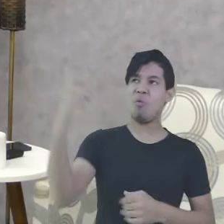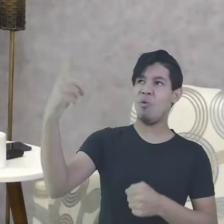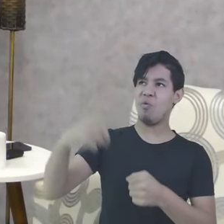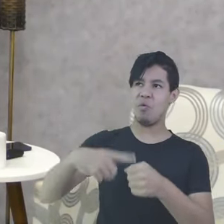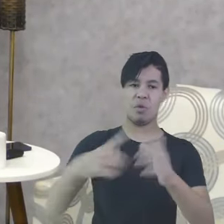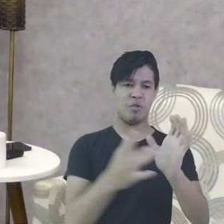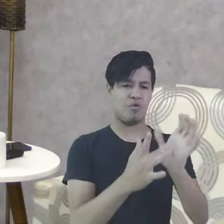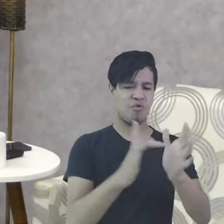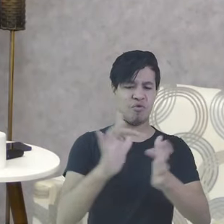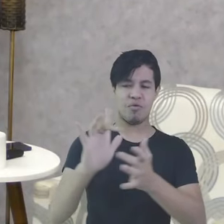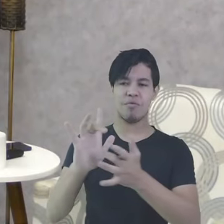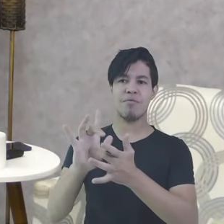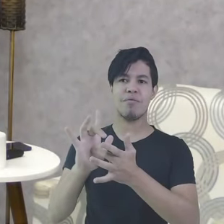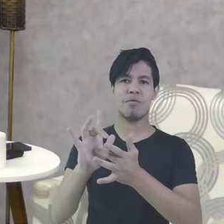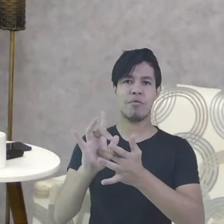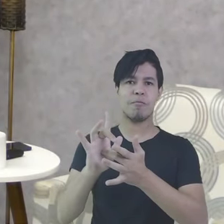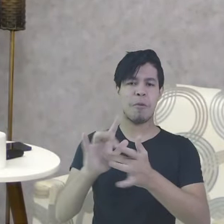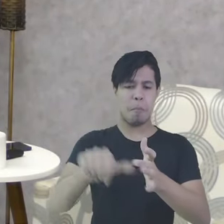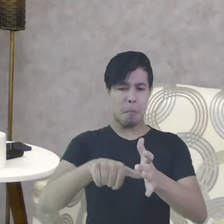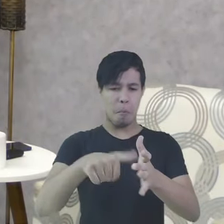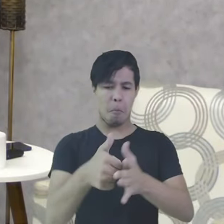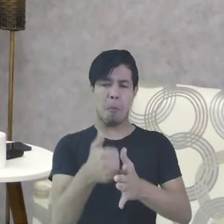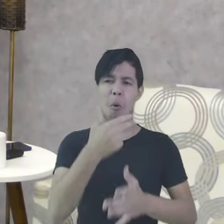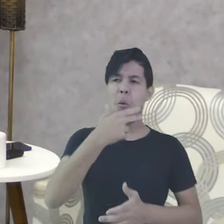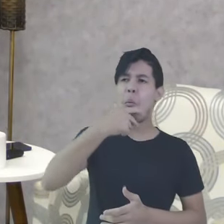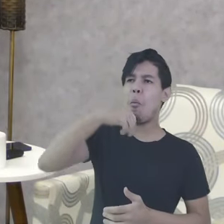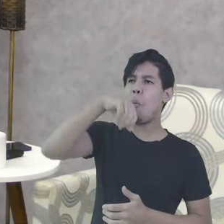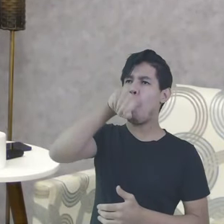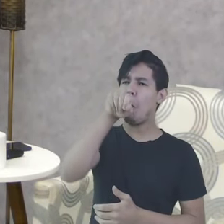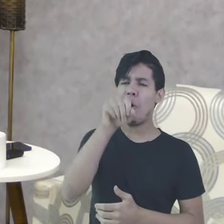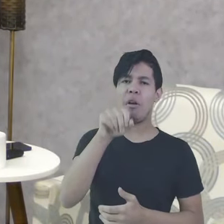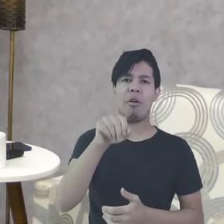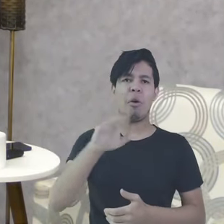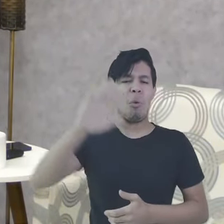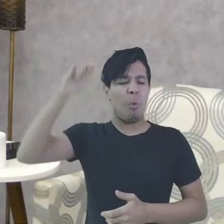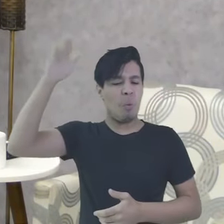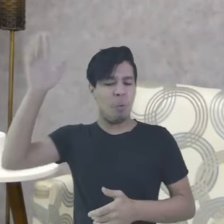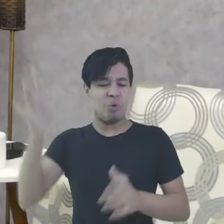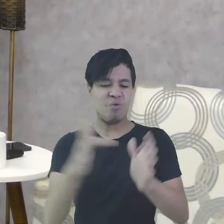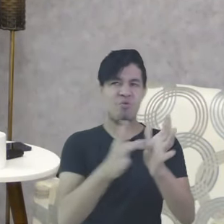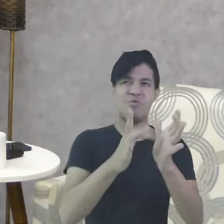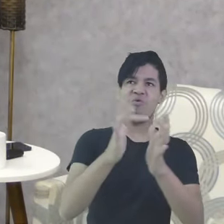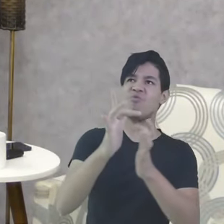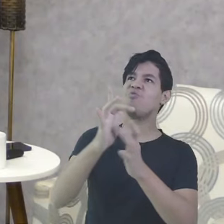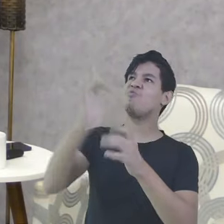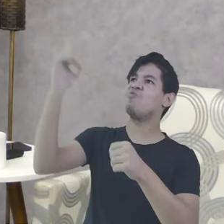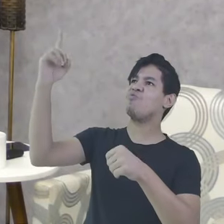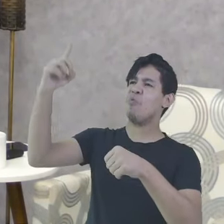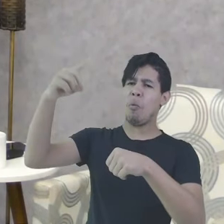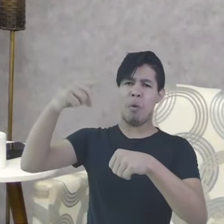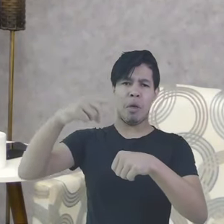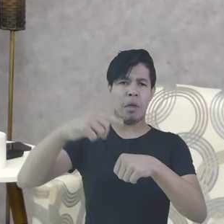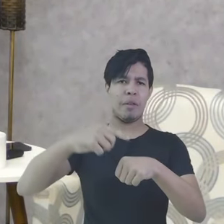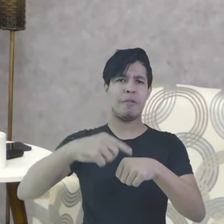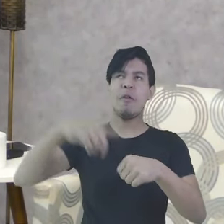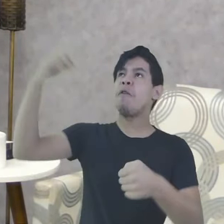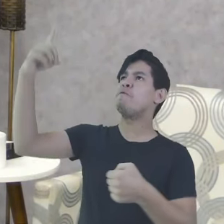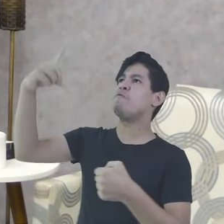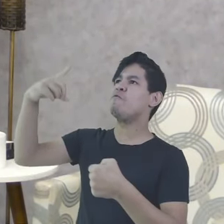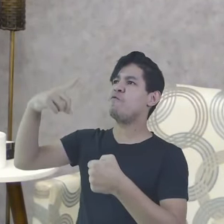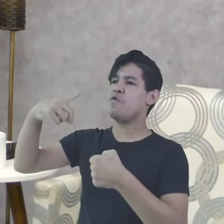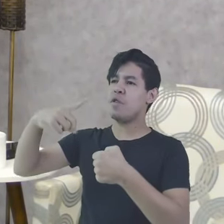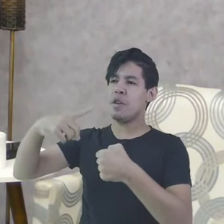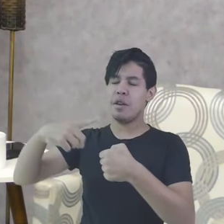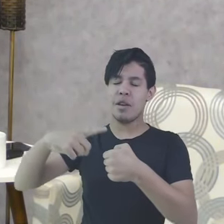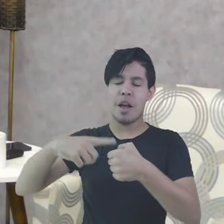mim. Olha aqui para mim. Quando o ancião de dias vier, o texto nos diz que ele virá, diz o verso 9, com